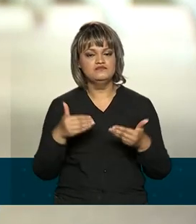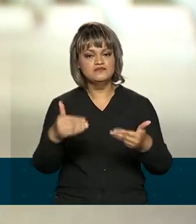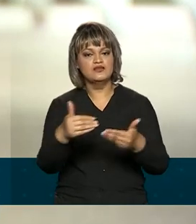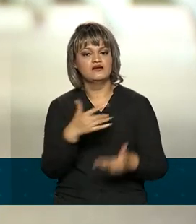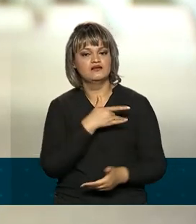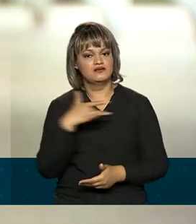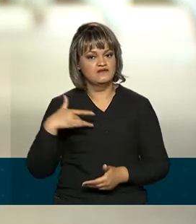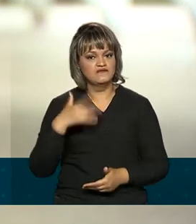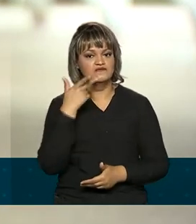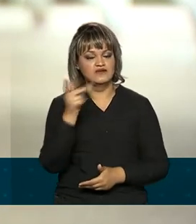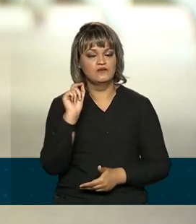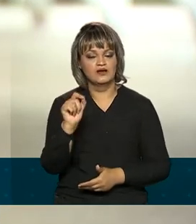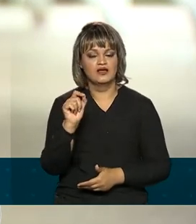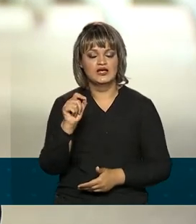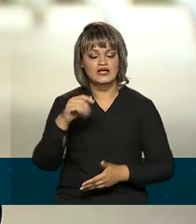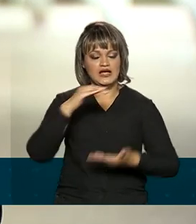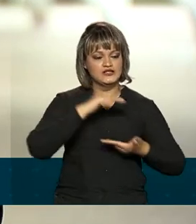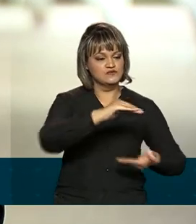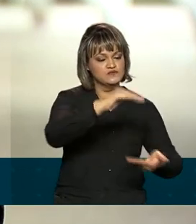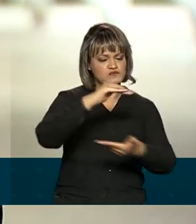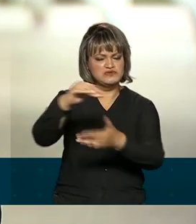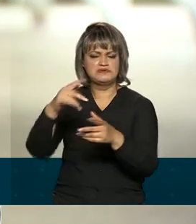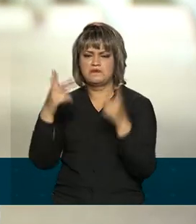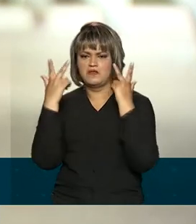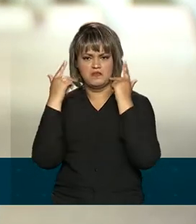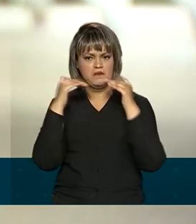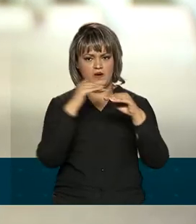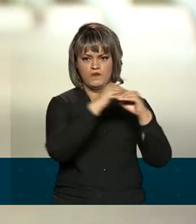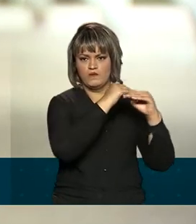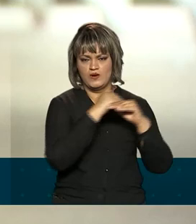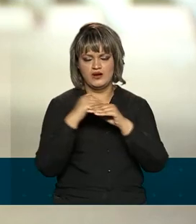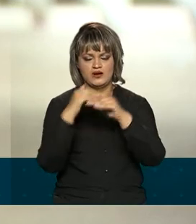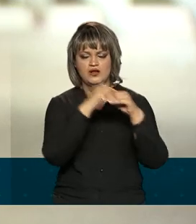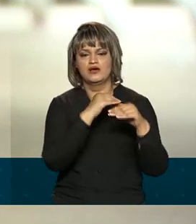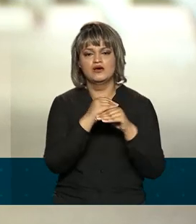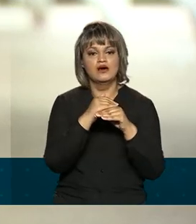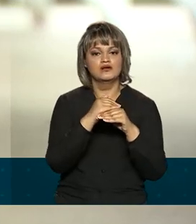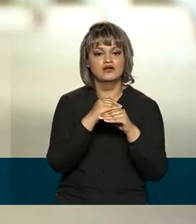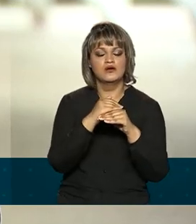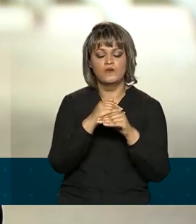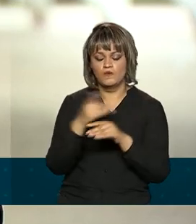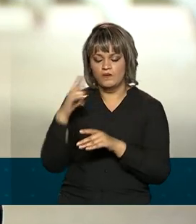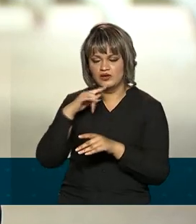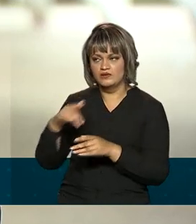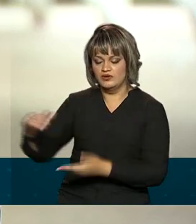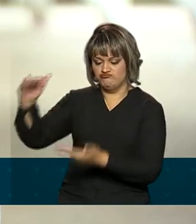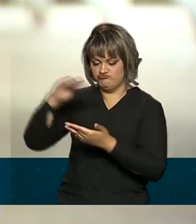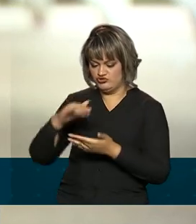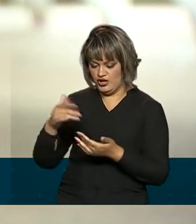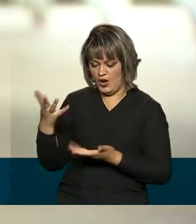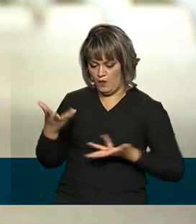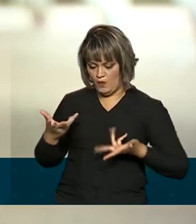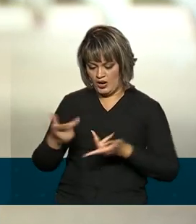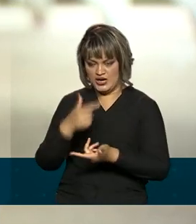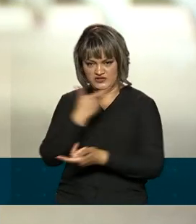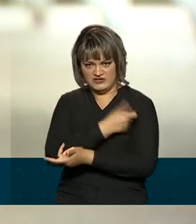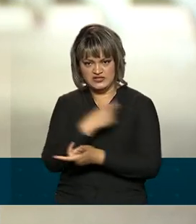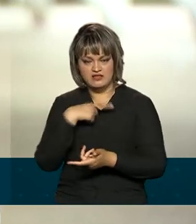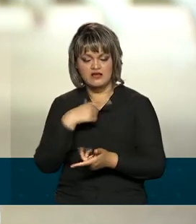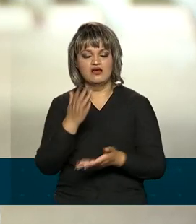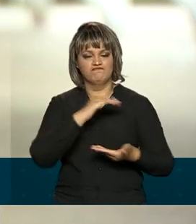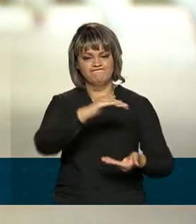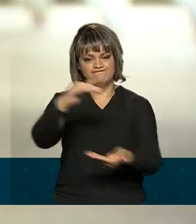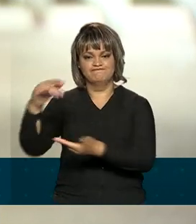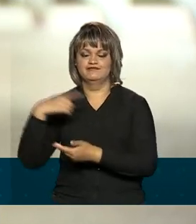Saúde, a distribuição é feita de forma igualitária e proporcional após a checagem da qualidade dessas vacinas.